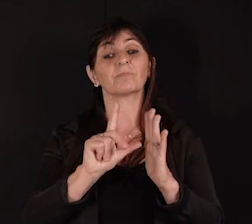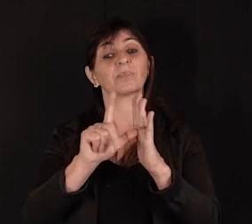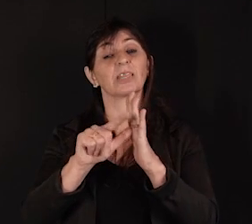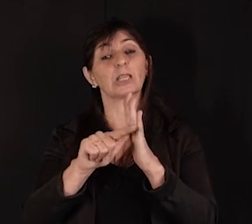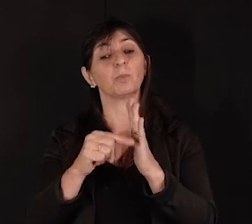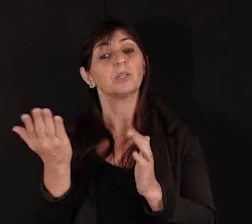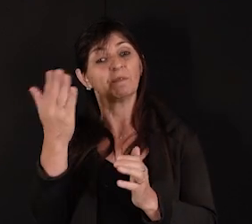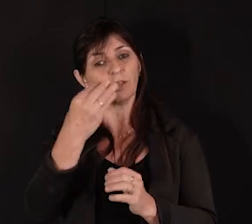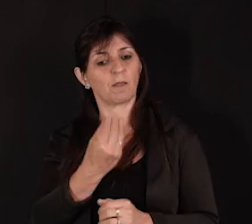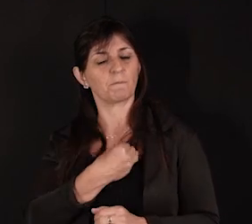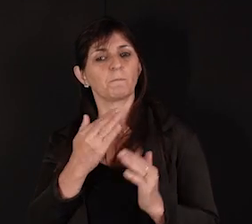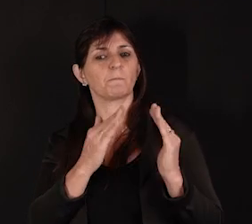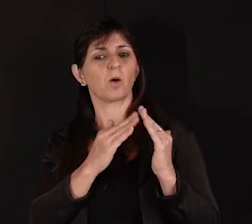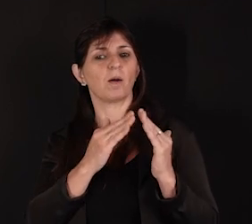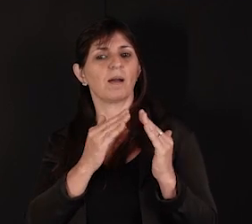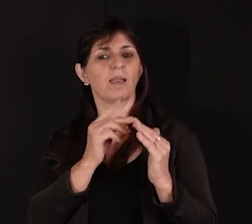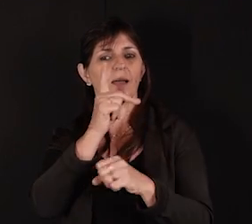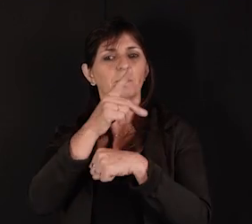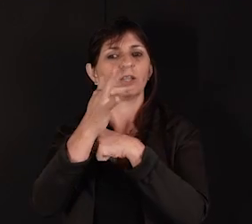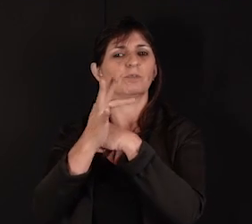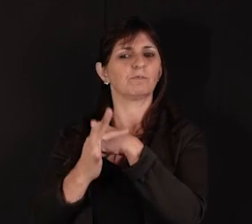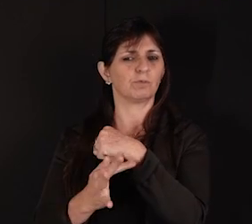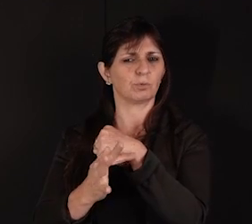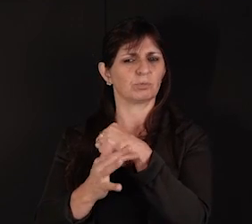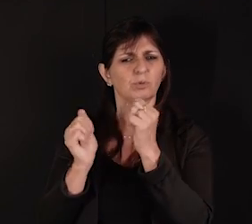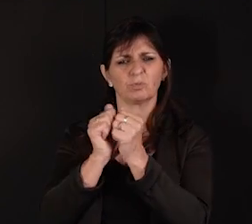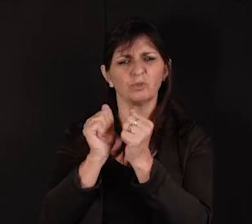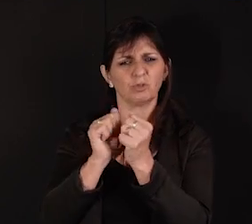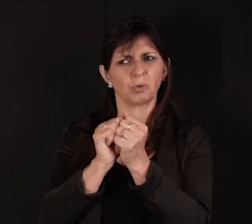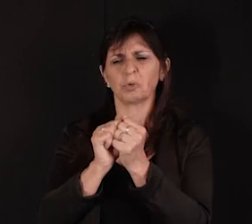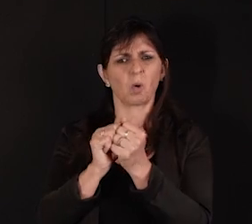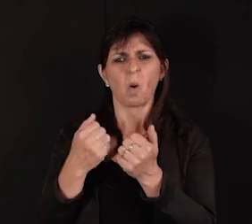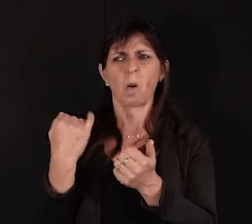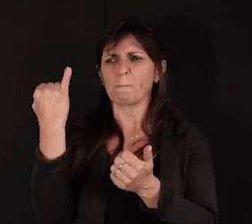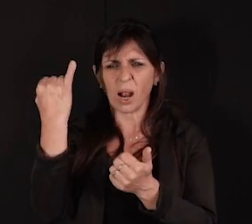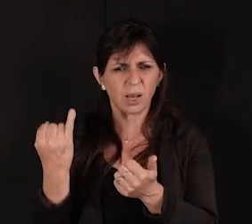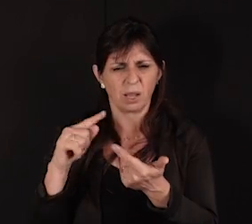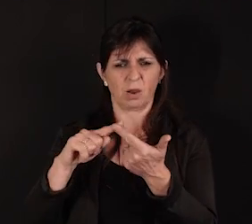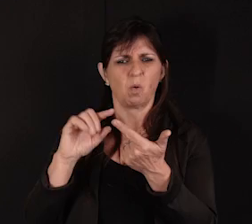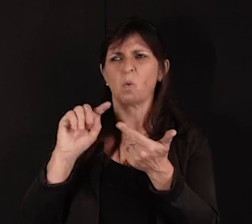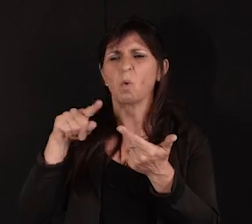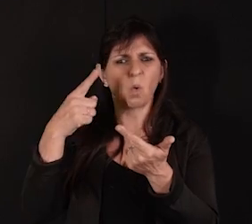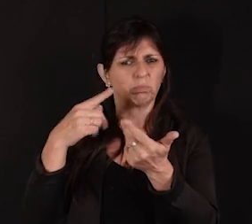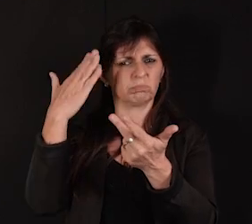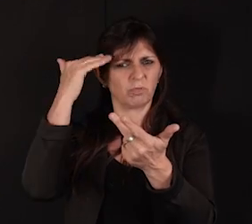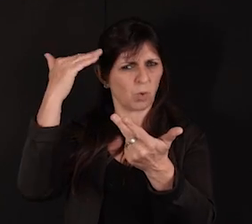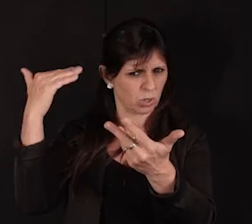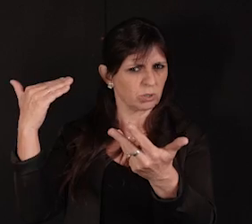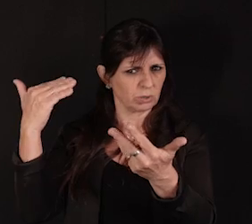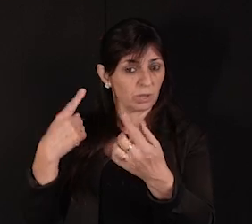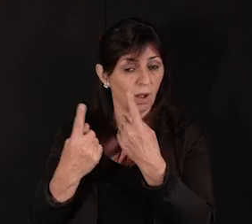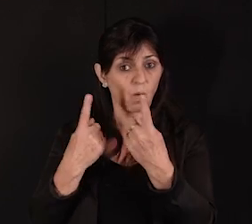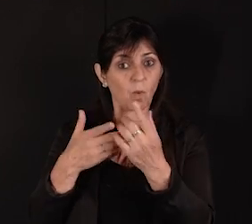em Passo Fundo. Ali eu toquei, juntamente com o Pedro Neves, o Valdir Carlos Magrão. A gente participava muito de festivais